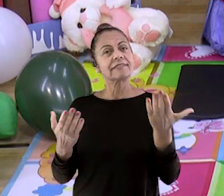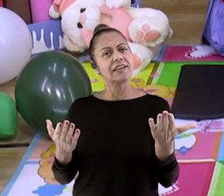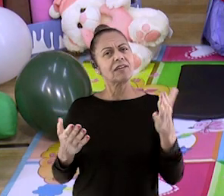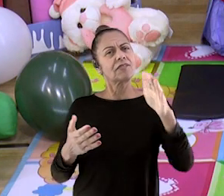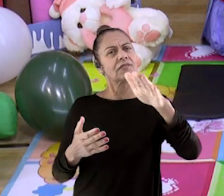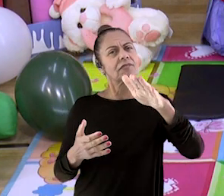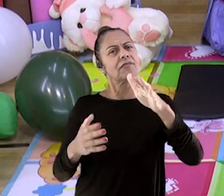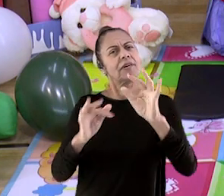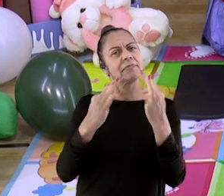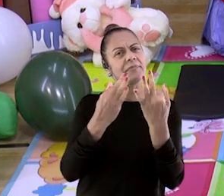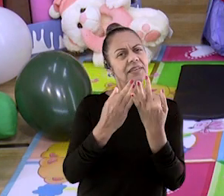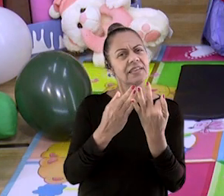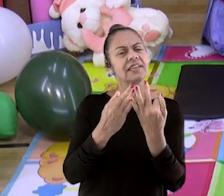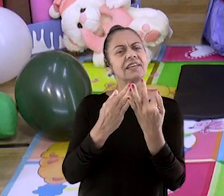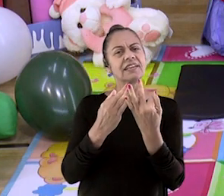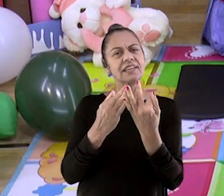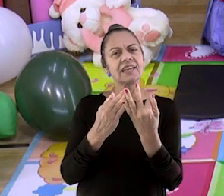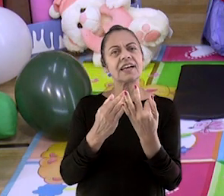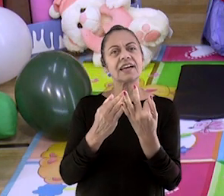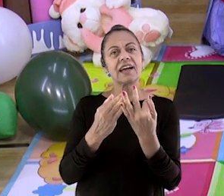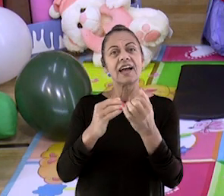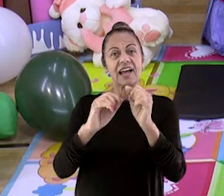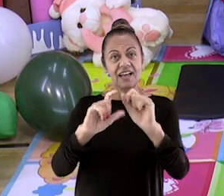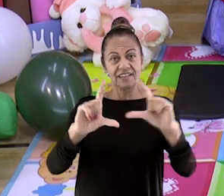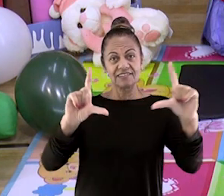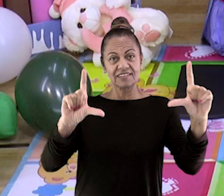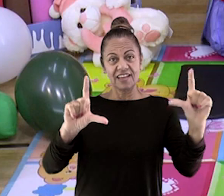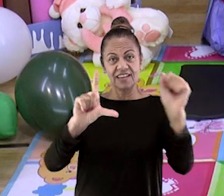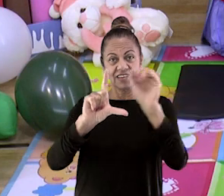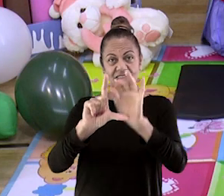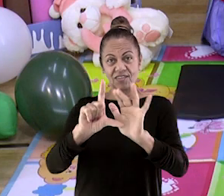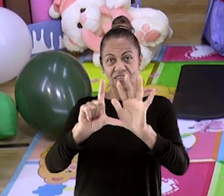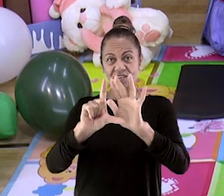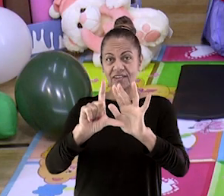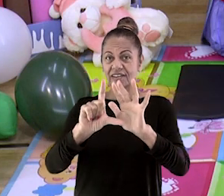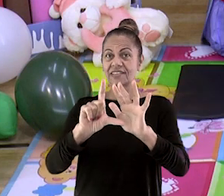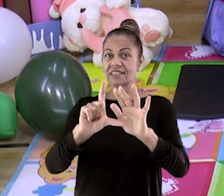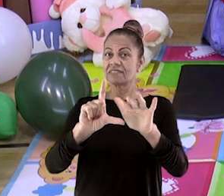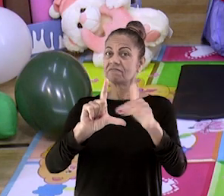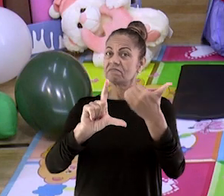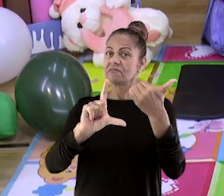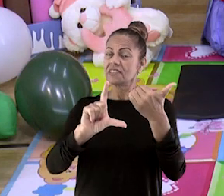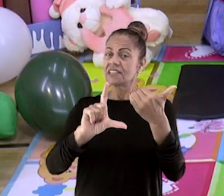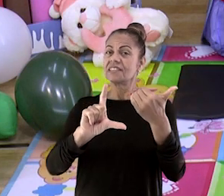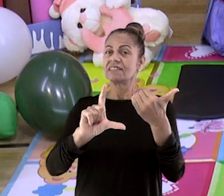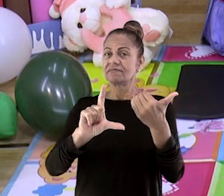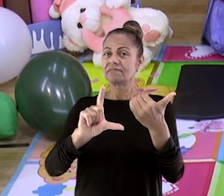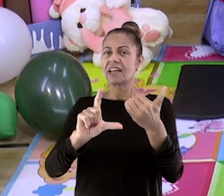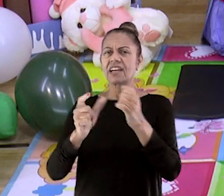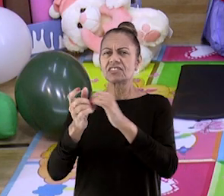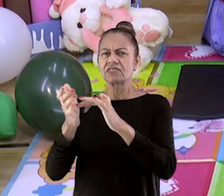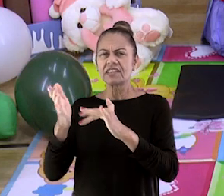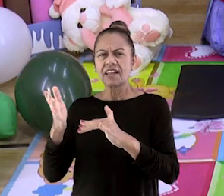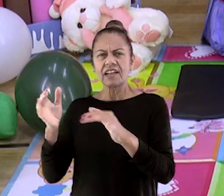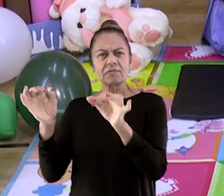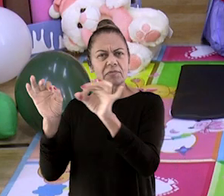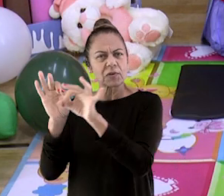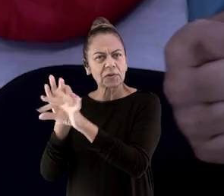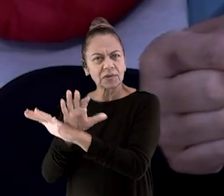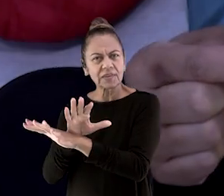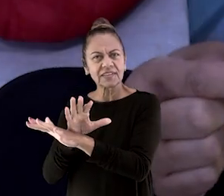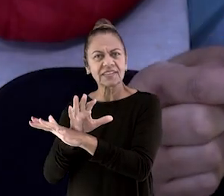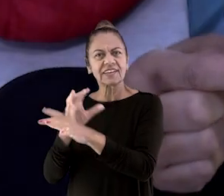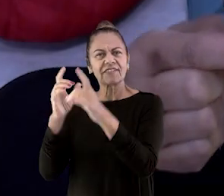nos enviem a atividade pelo QR Code que aparece na tela da sua TV Eu